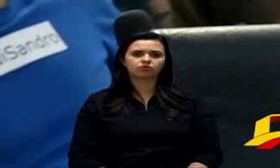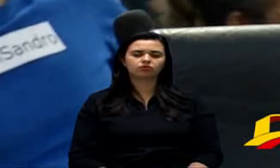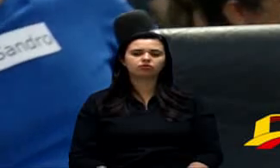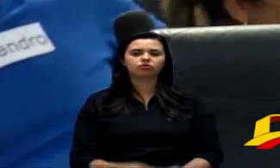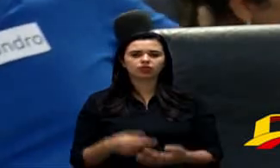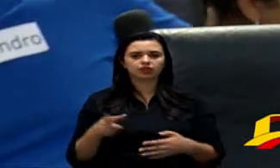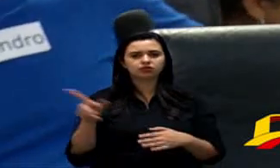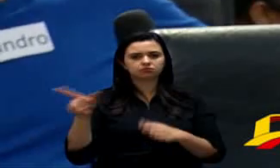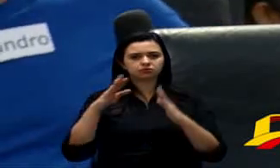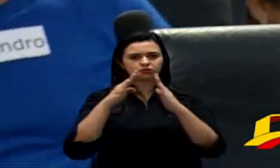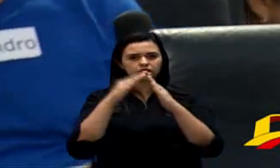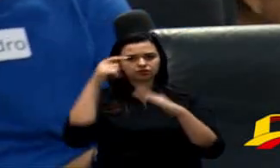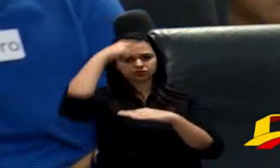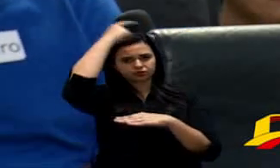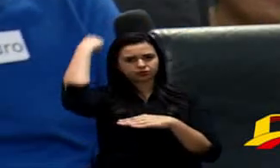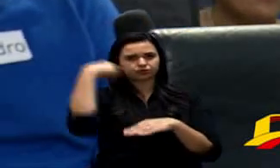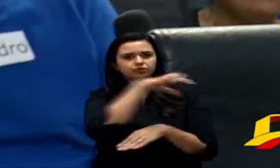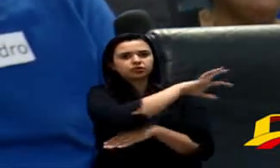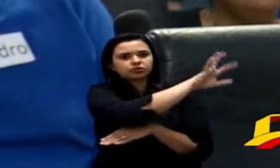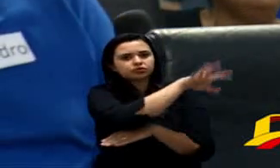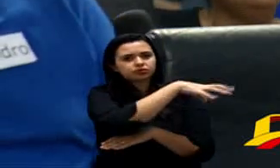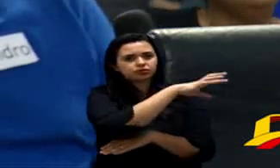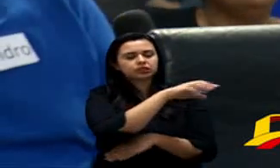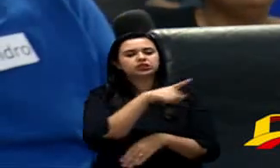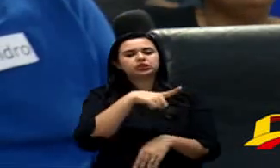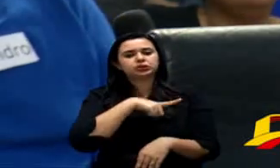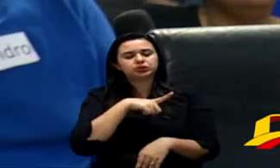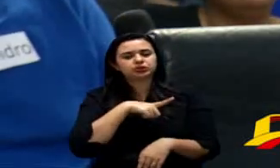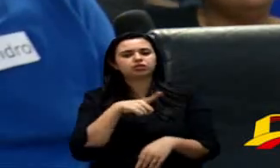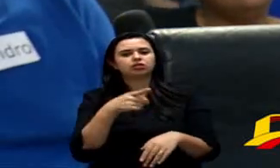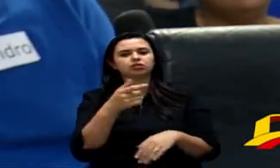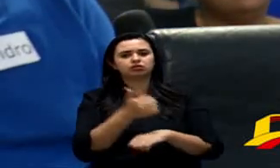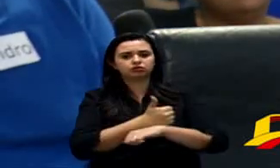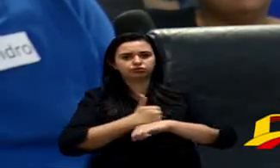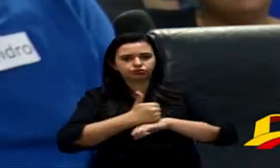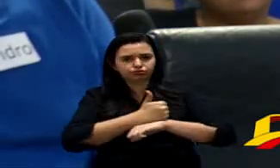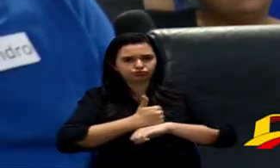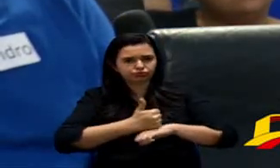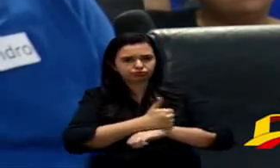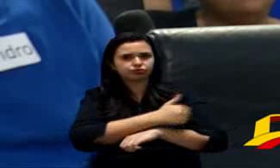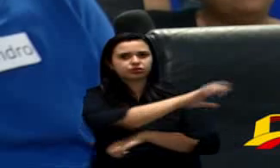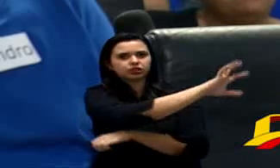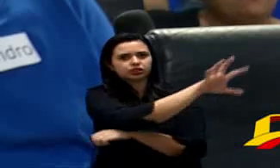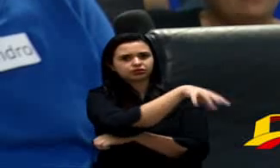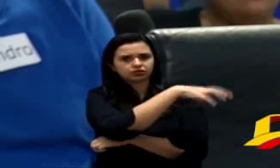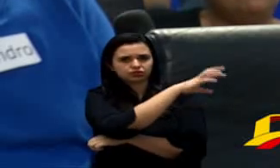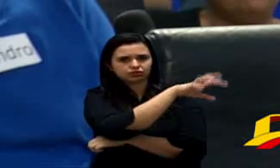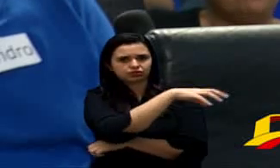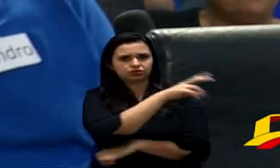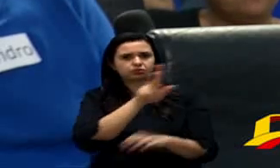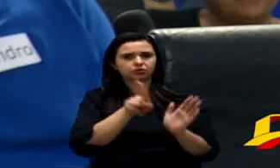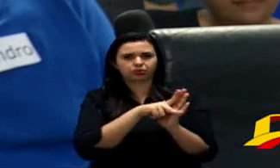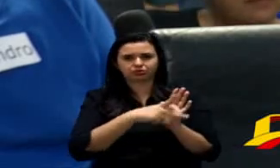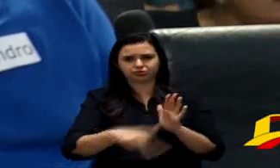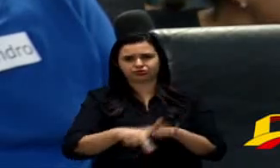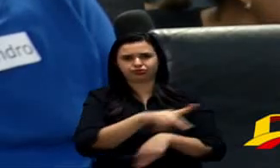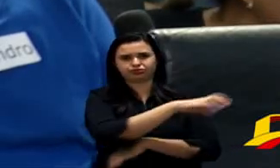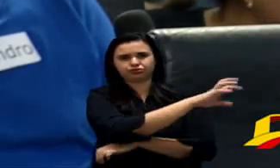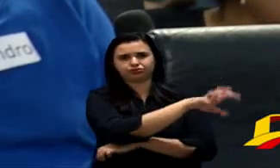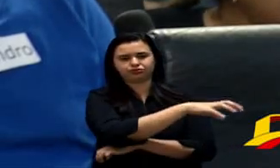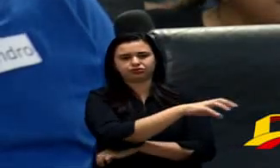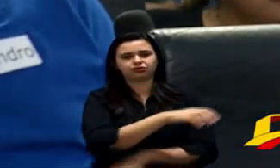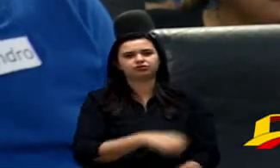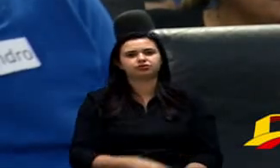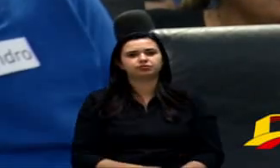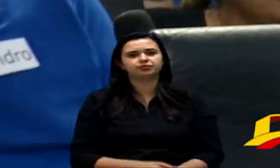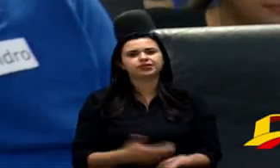No santuário existem especialistas em elefantes. Então, a gente negar essa oportunidade para